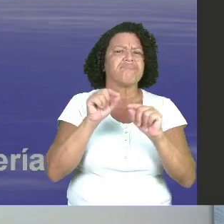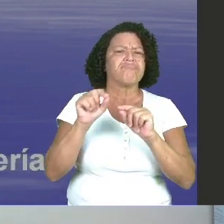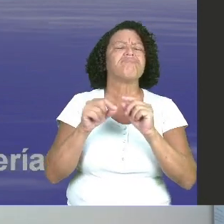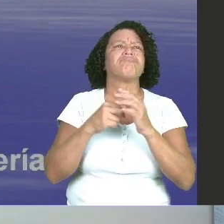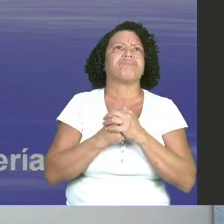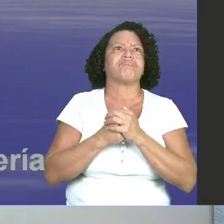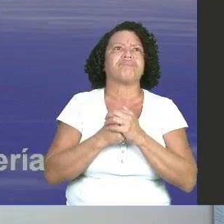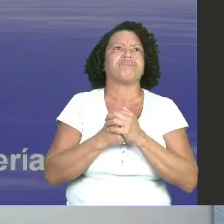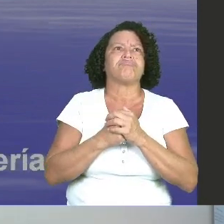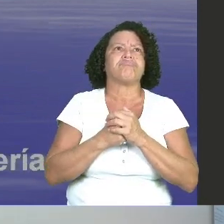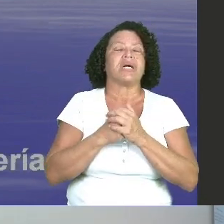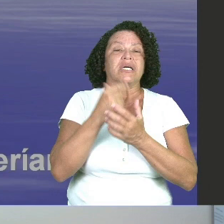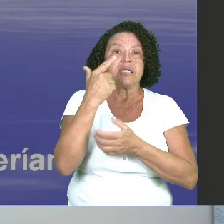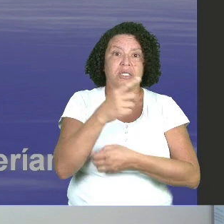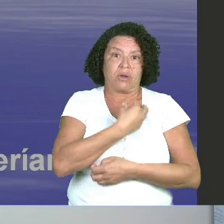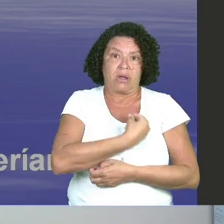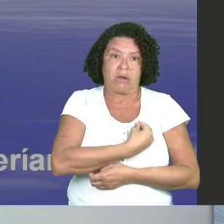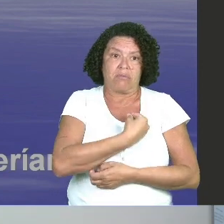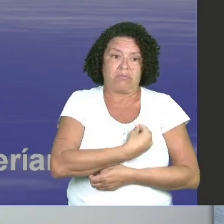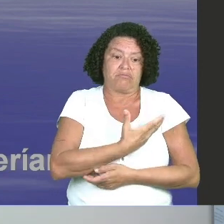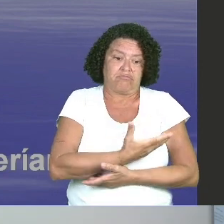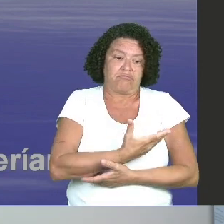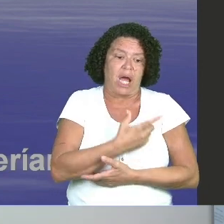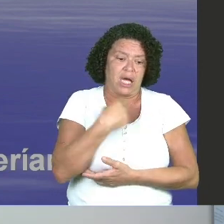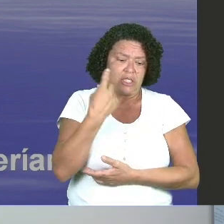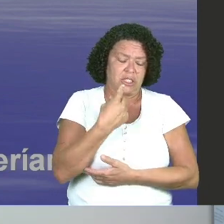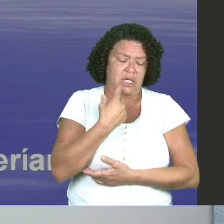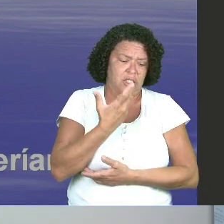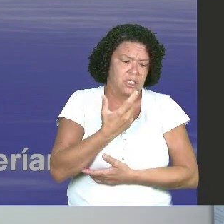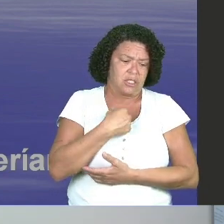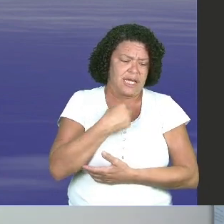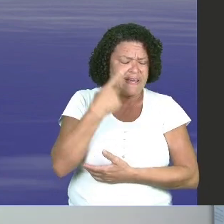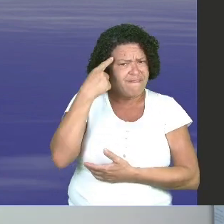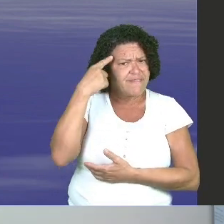Se não existisse, teríamos de inventá-la?